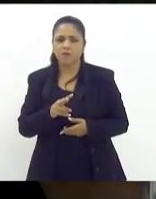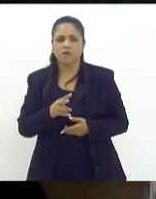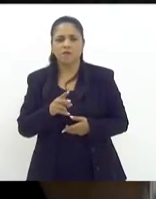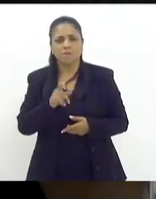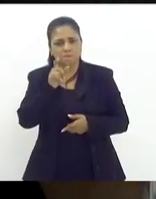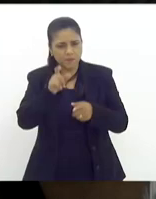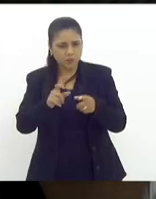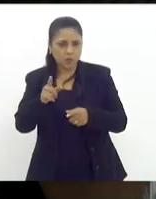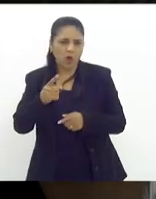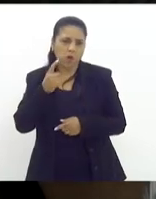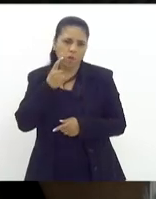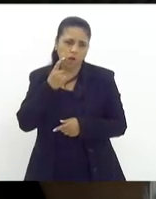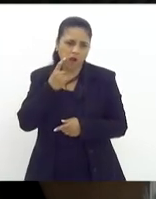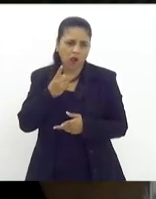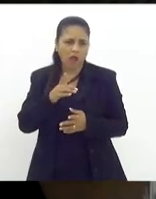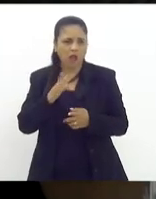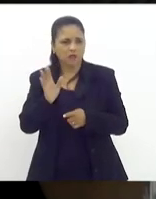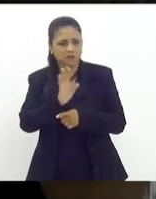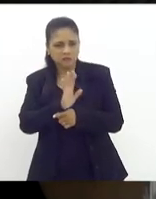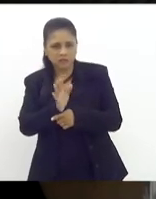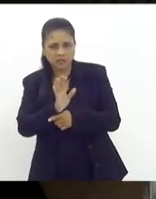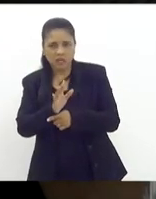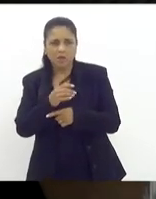eu, geralmente pipoca, é o próprio cinema,